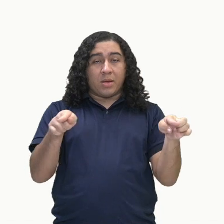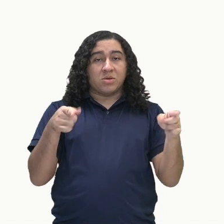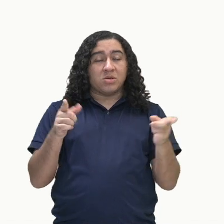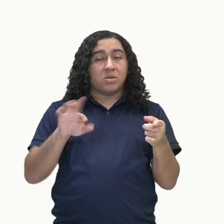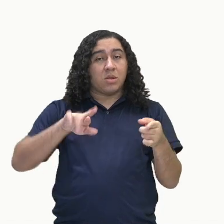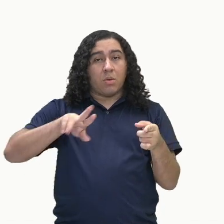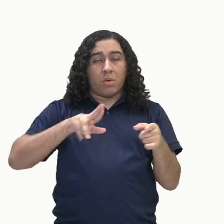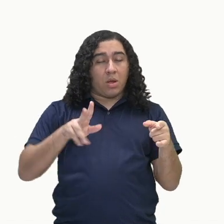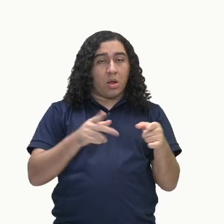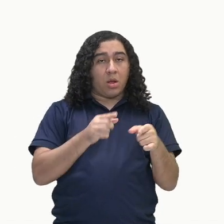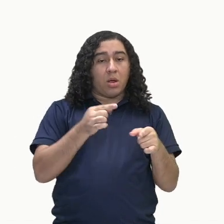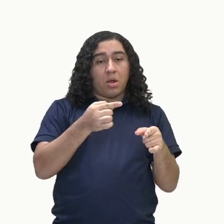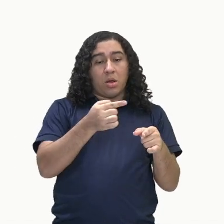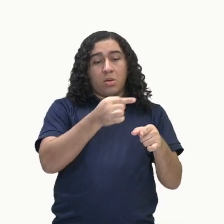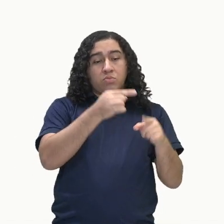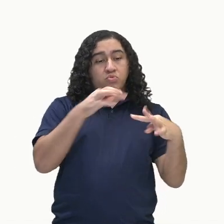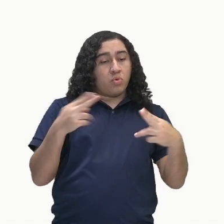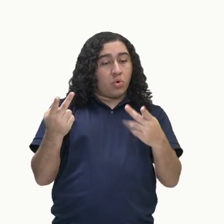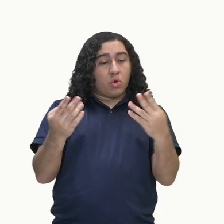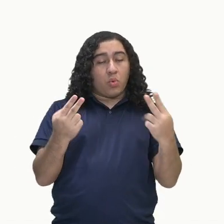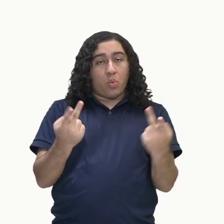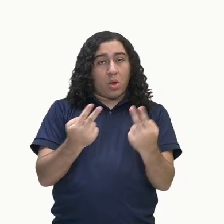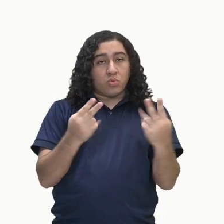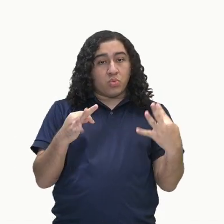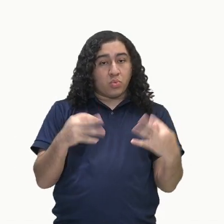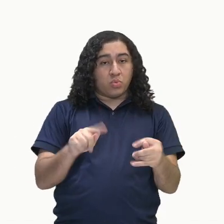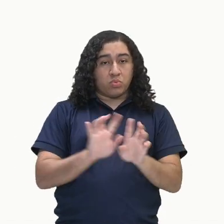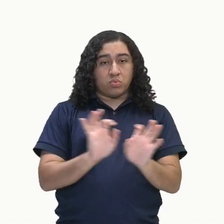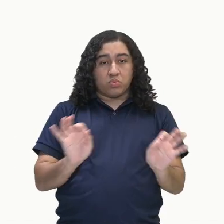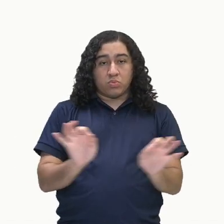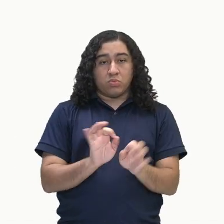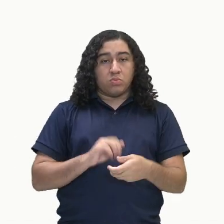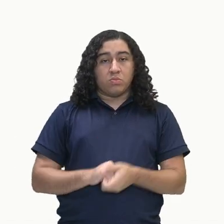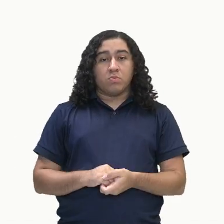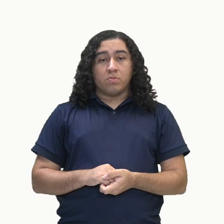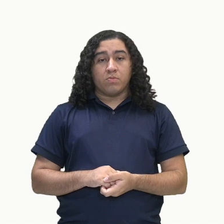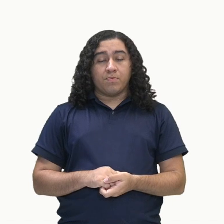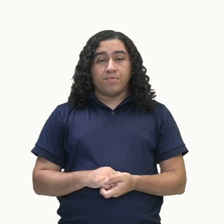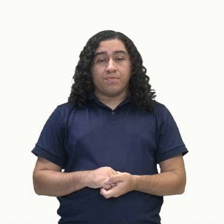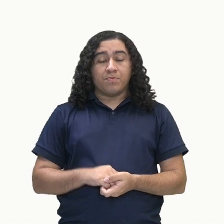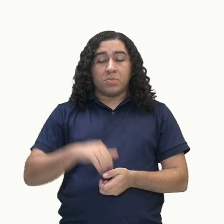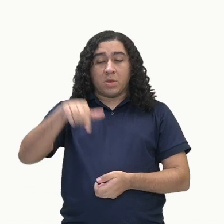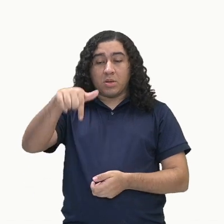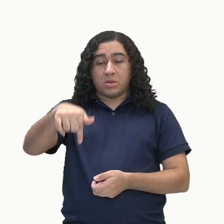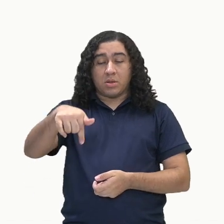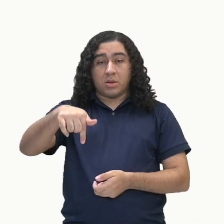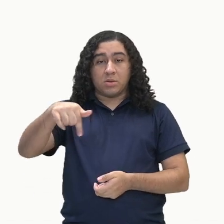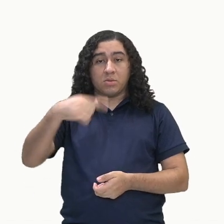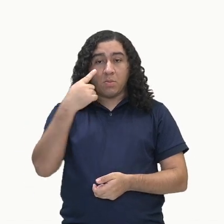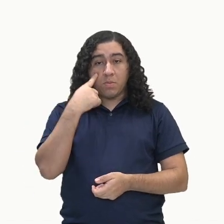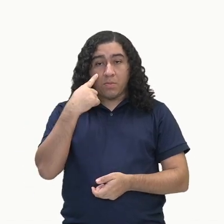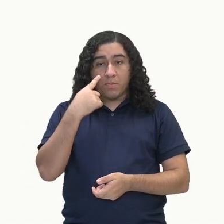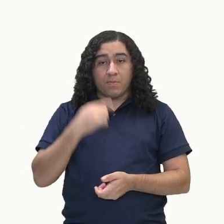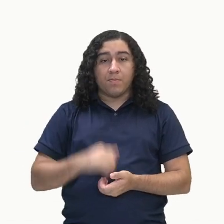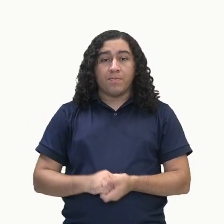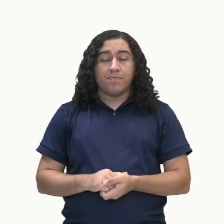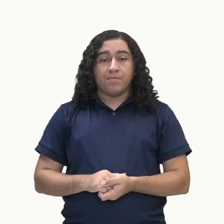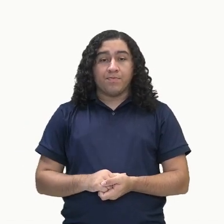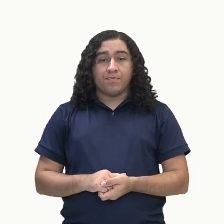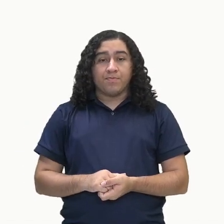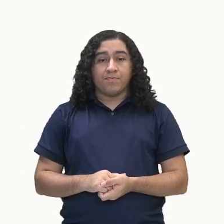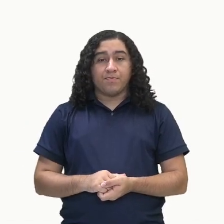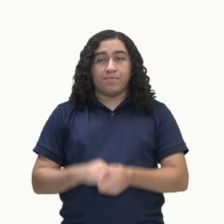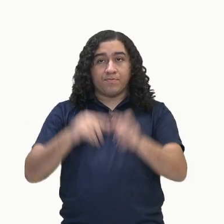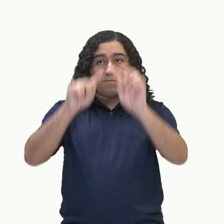a mesma medida. Indo aqui para a nossa figura de número 7, olha, todos possuem 2 tracinhos